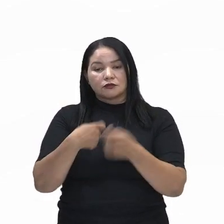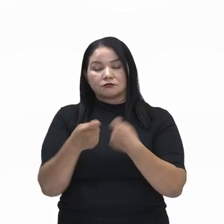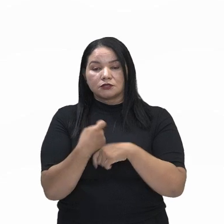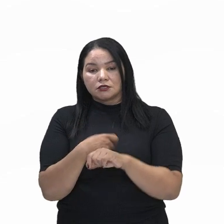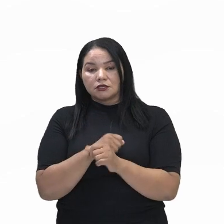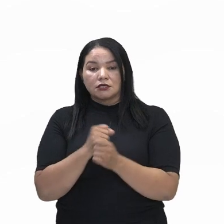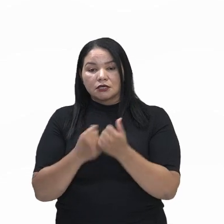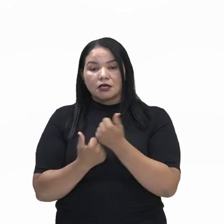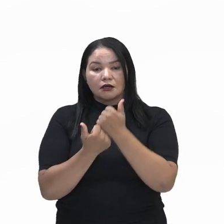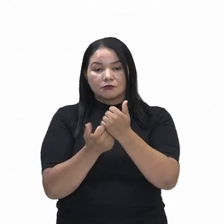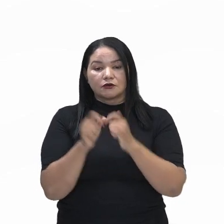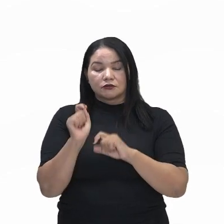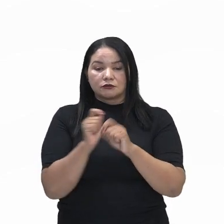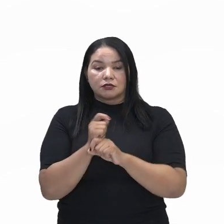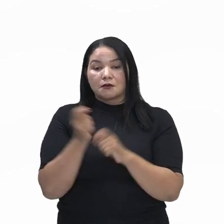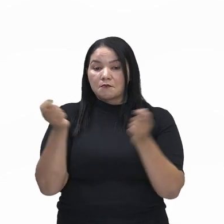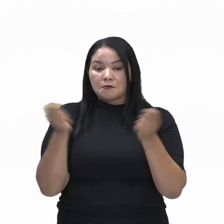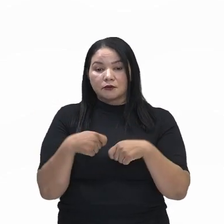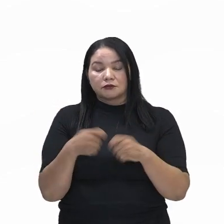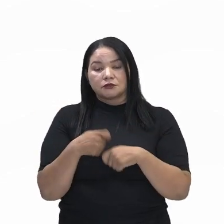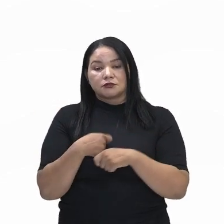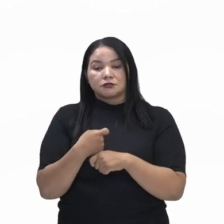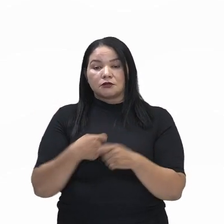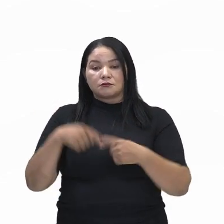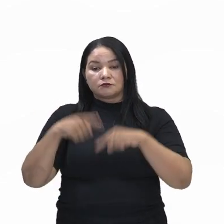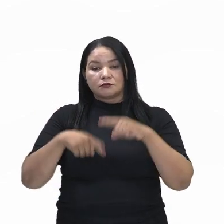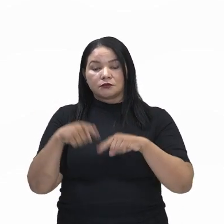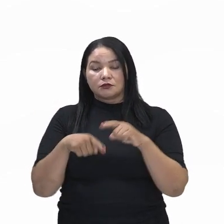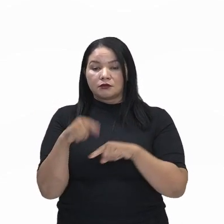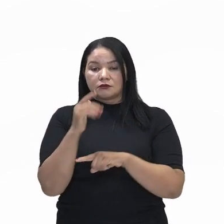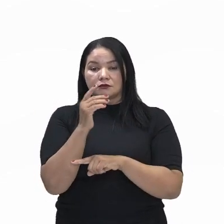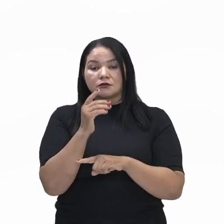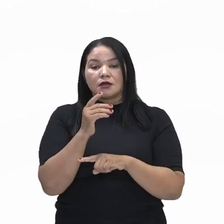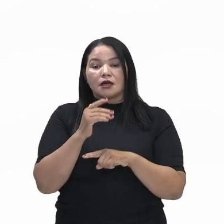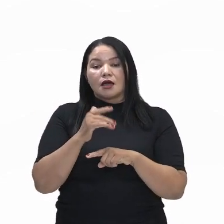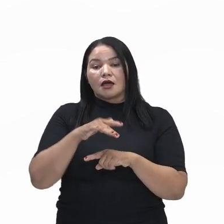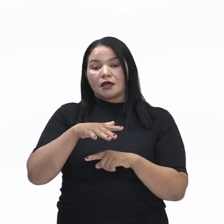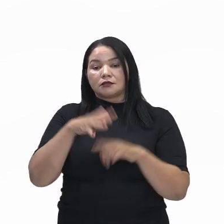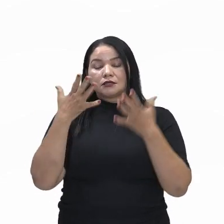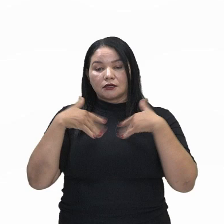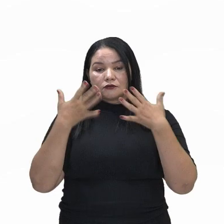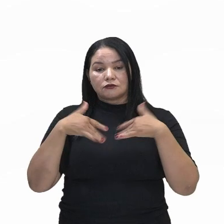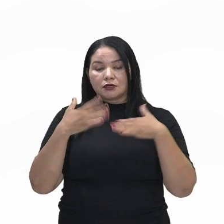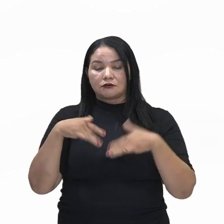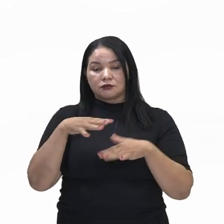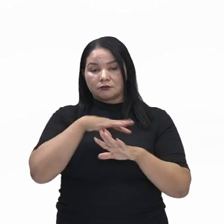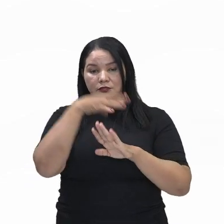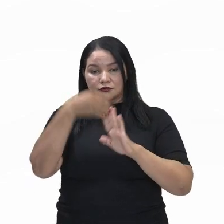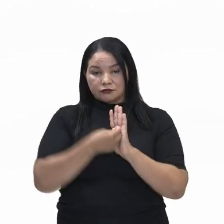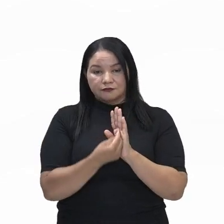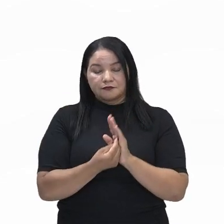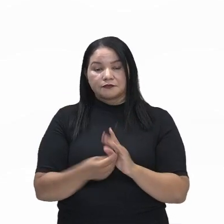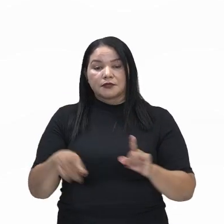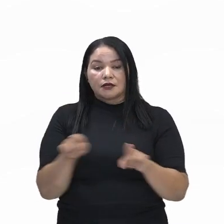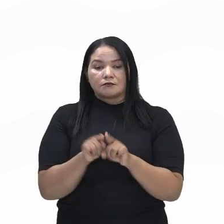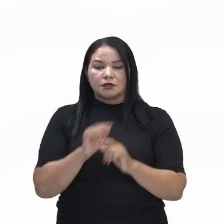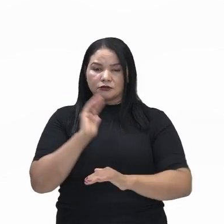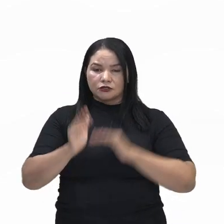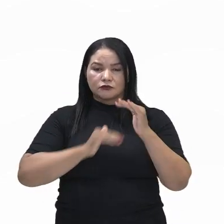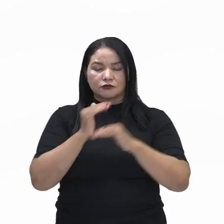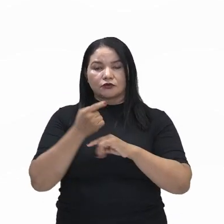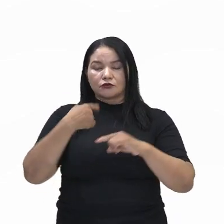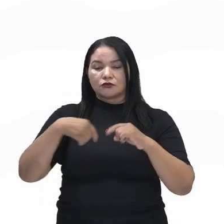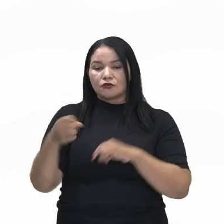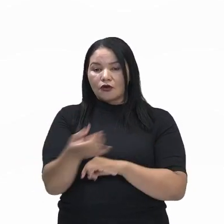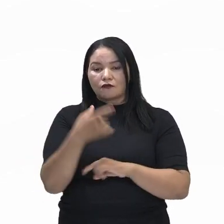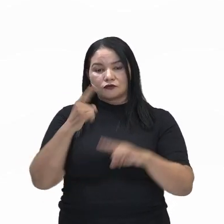no potencial dos recursos naturais da Amazônia, e também o desenvolvimento de novos produtos e